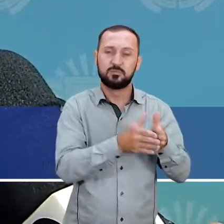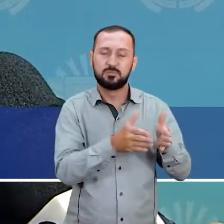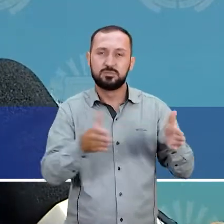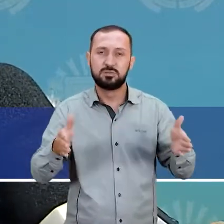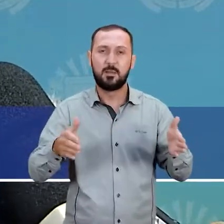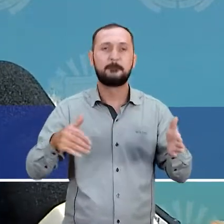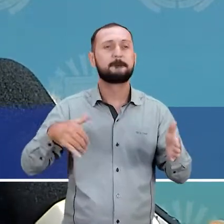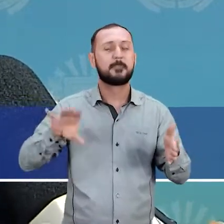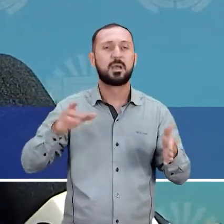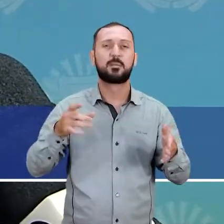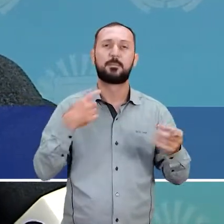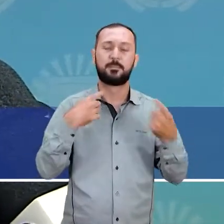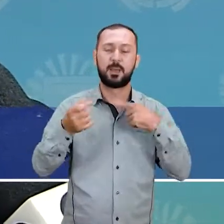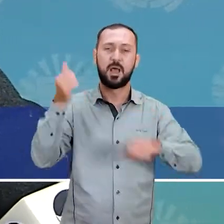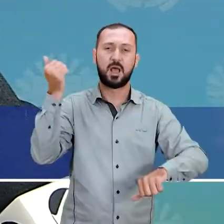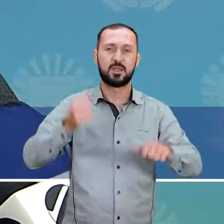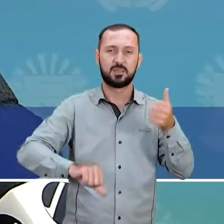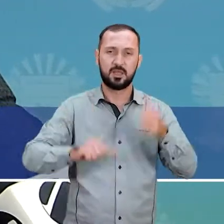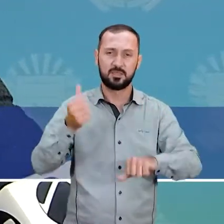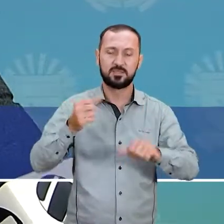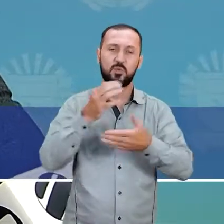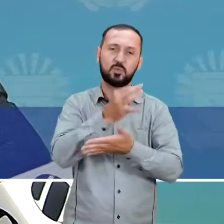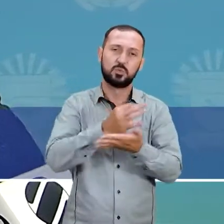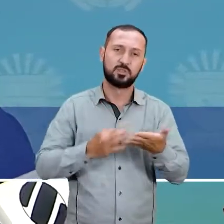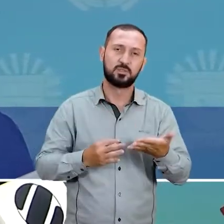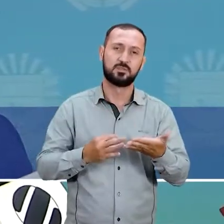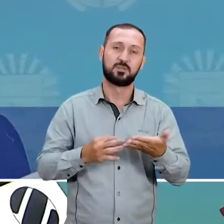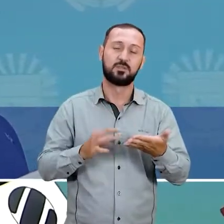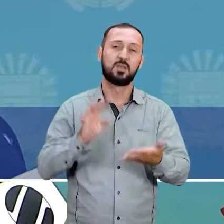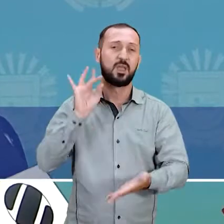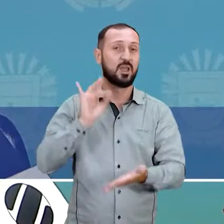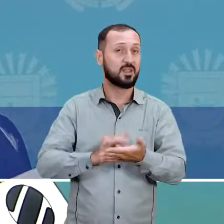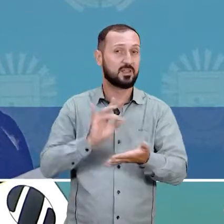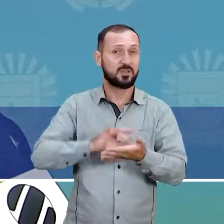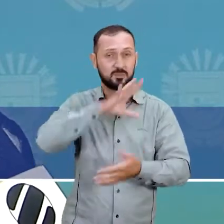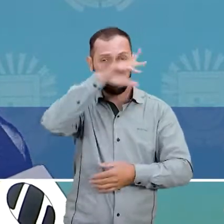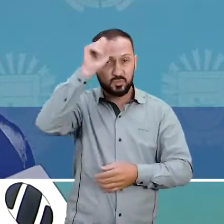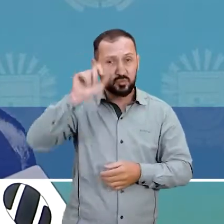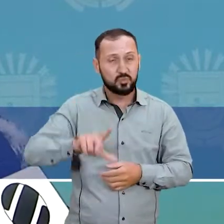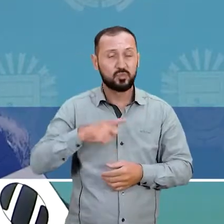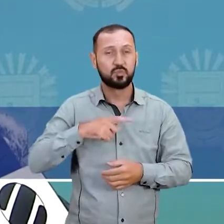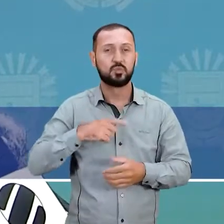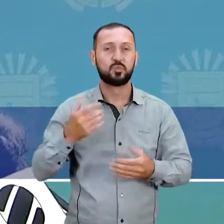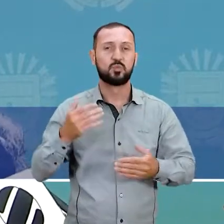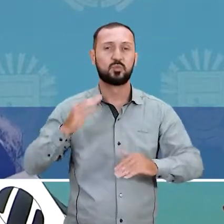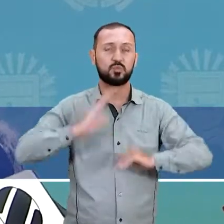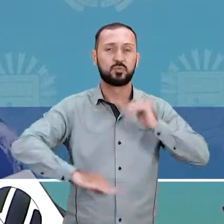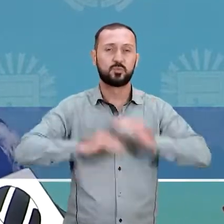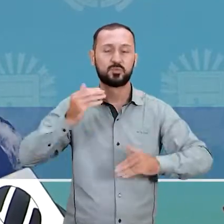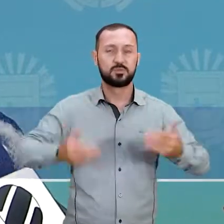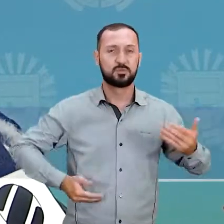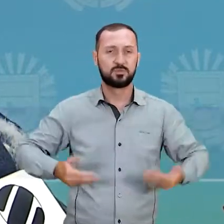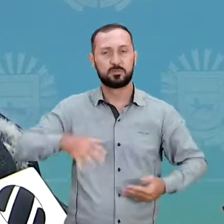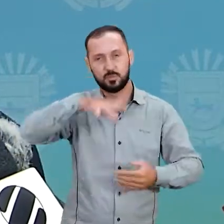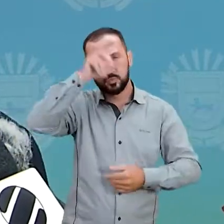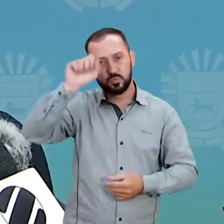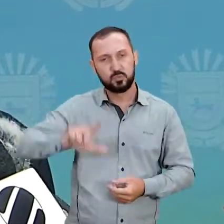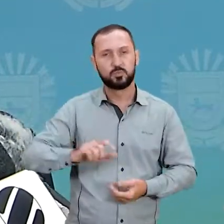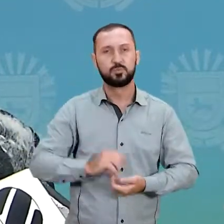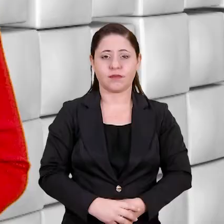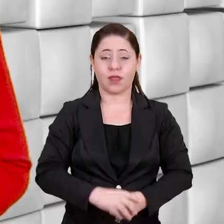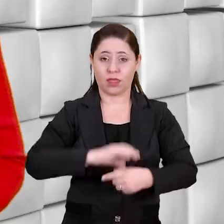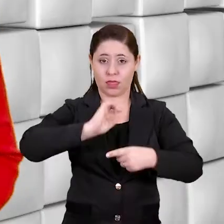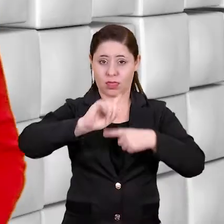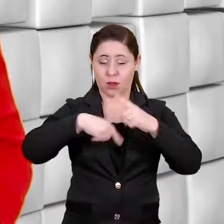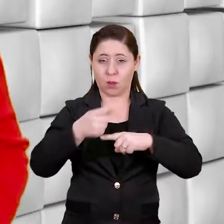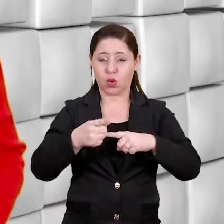de um prazo suficiente para analisar o texto e a realidade do Mato Grosso do Sul, dos servidores do Mato Grosso do